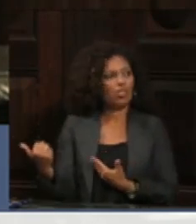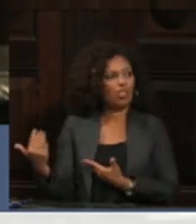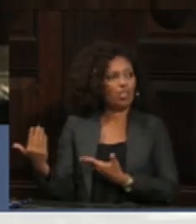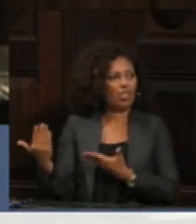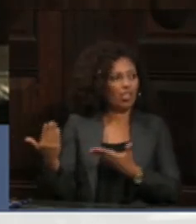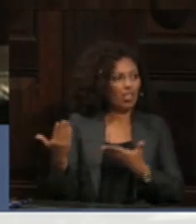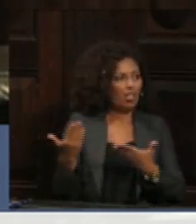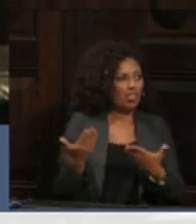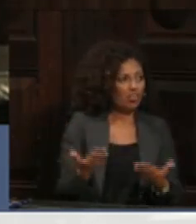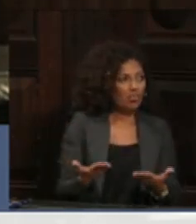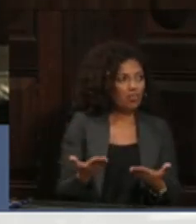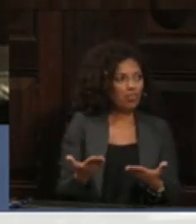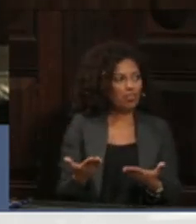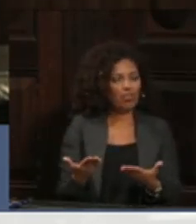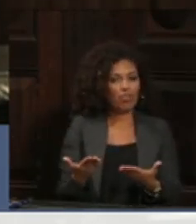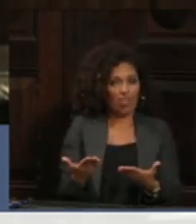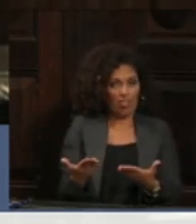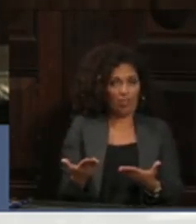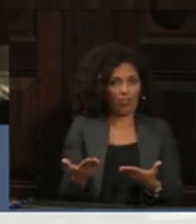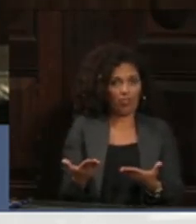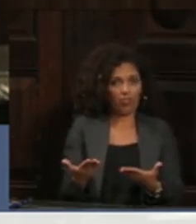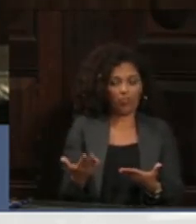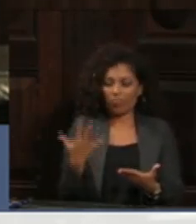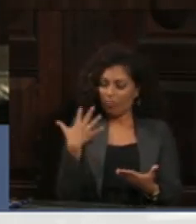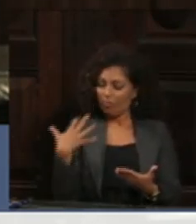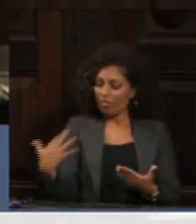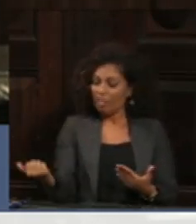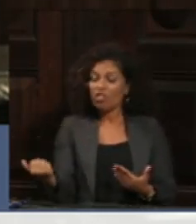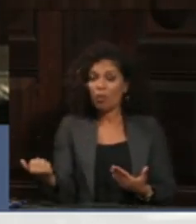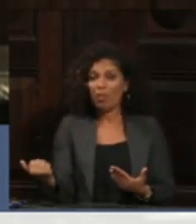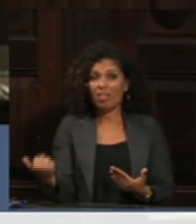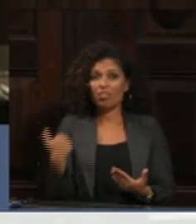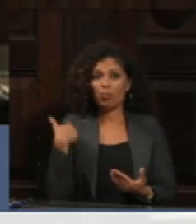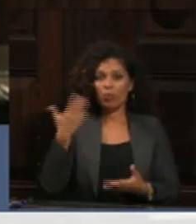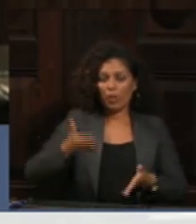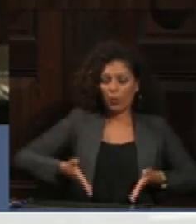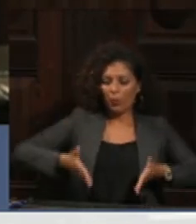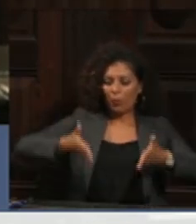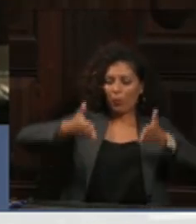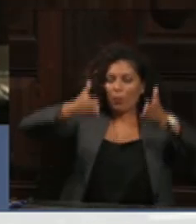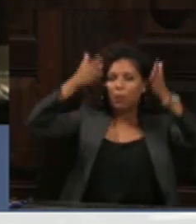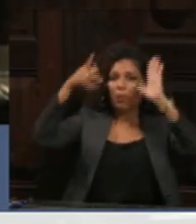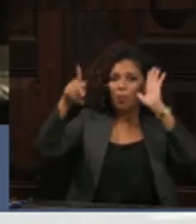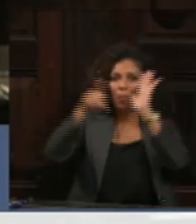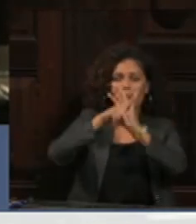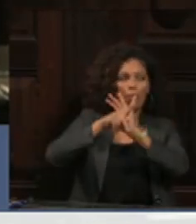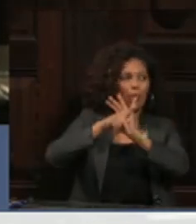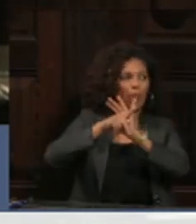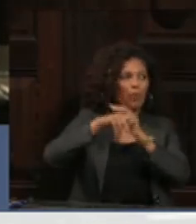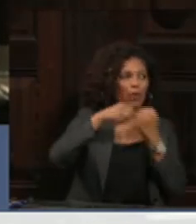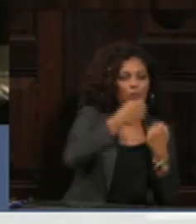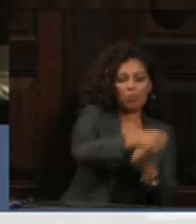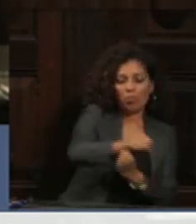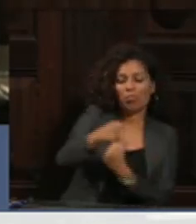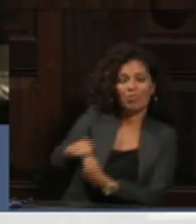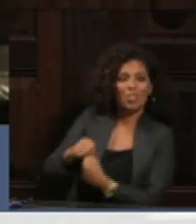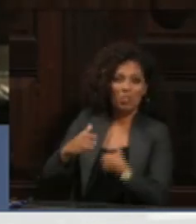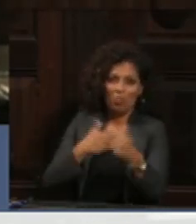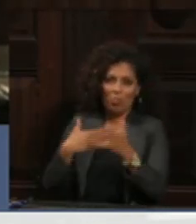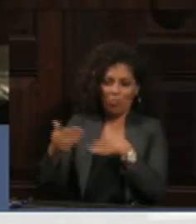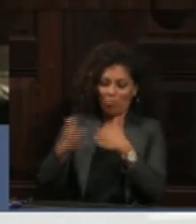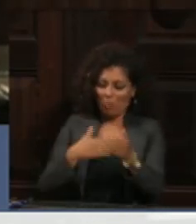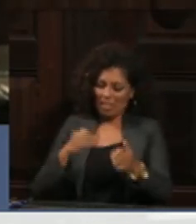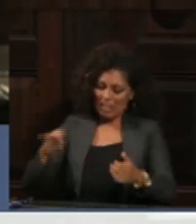de serviço, mesmo que estivesse com a identificação e o PIN de deputado estadual.